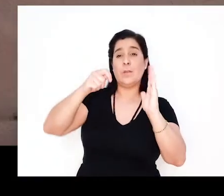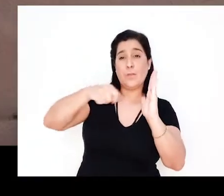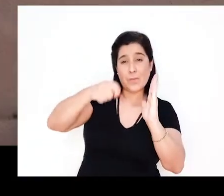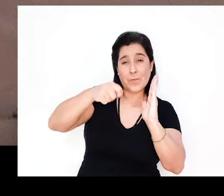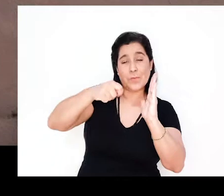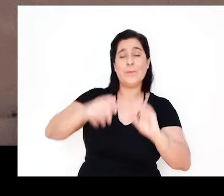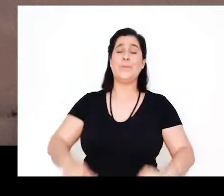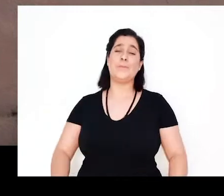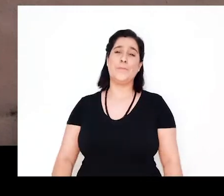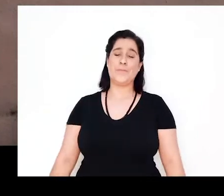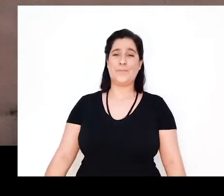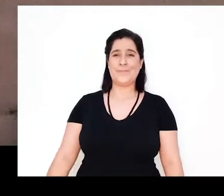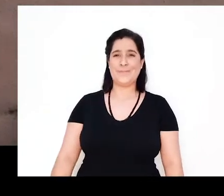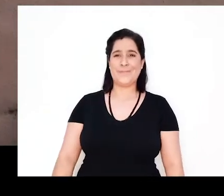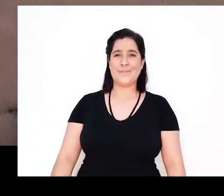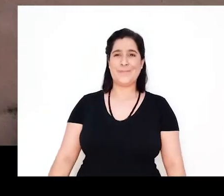Lúcia.